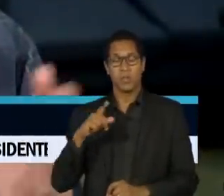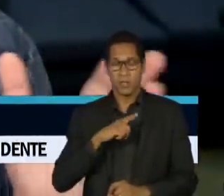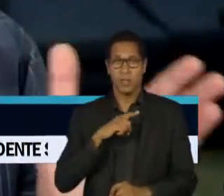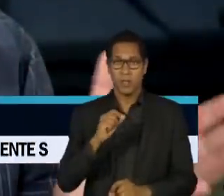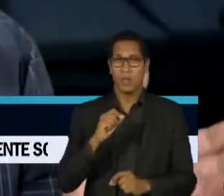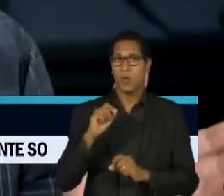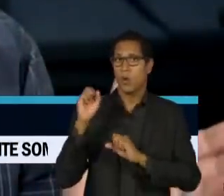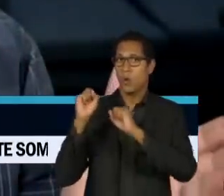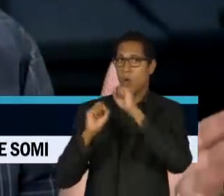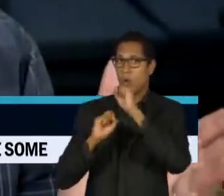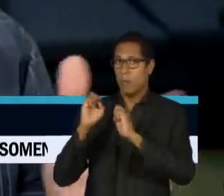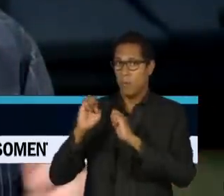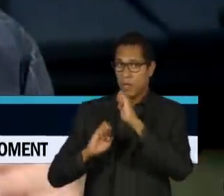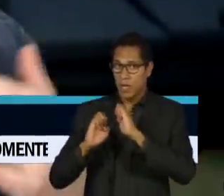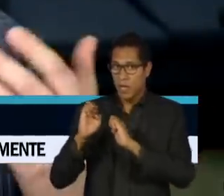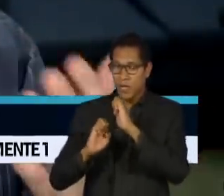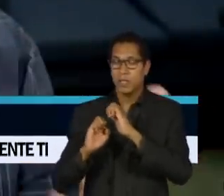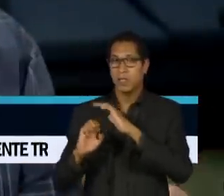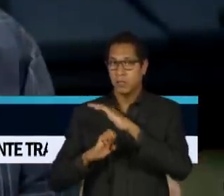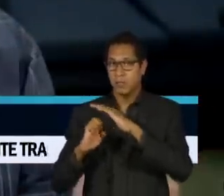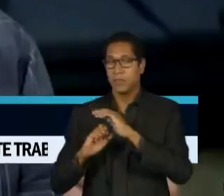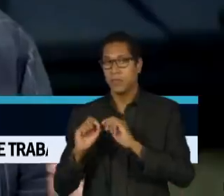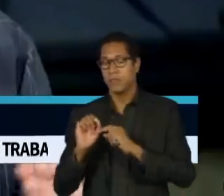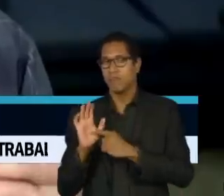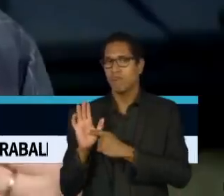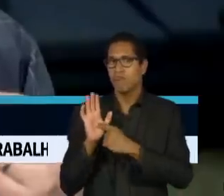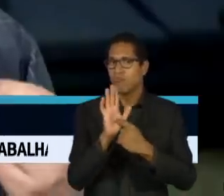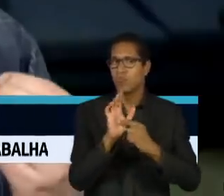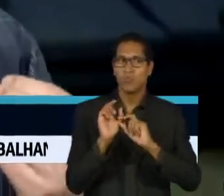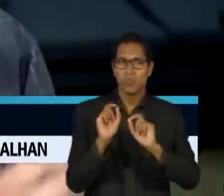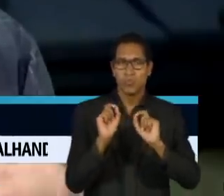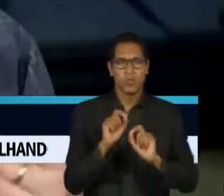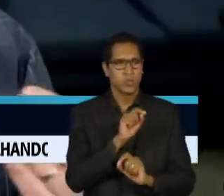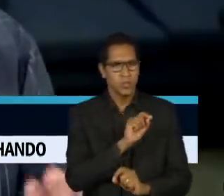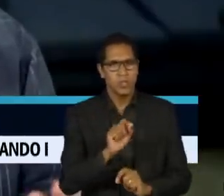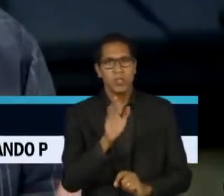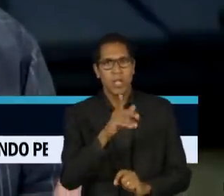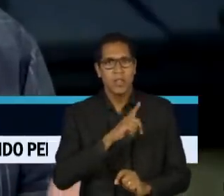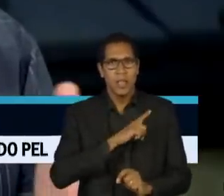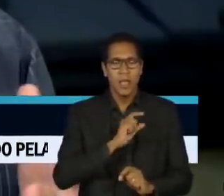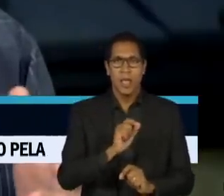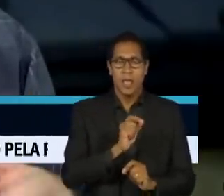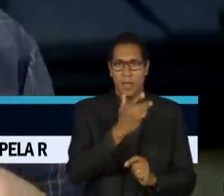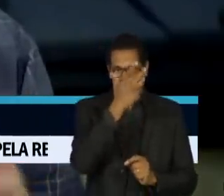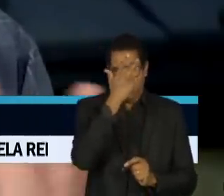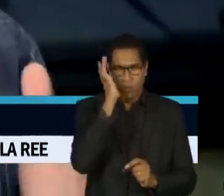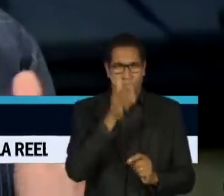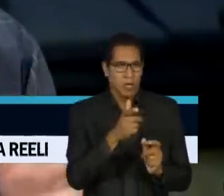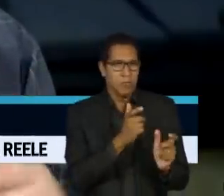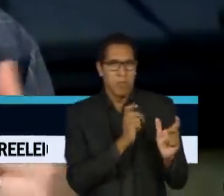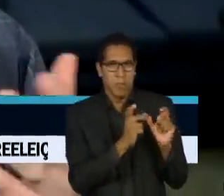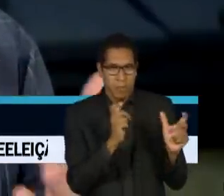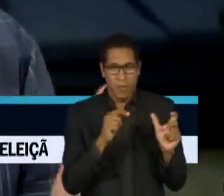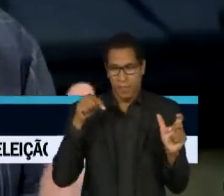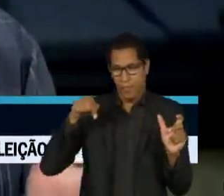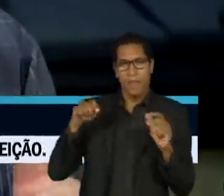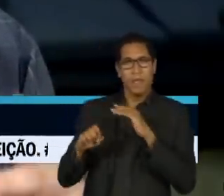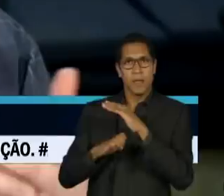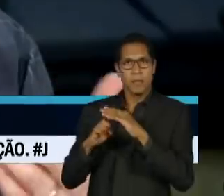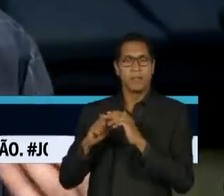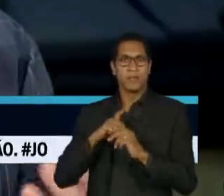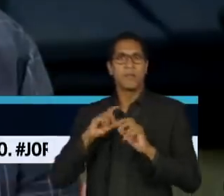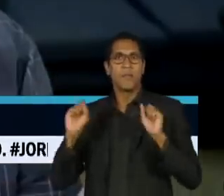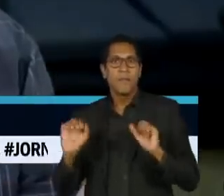vontade agora, porque os casos estão relativamente controlados, tem bastante gente vacinada. Fizeram uma festa de final de ano, de despedida, com os